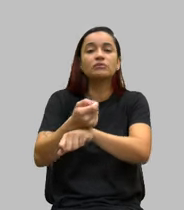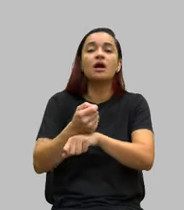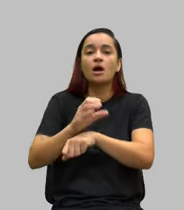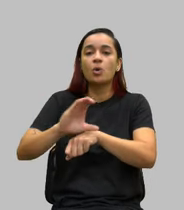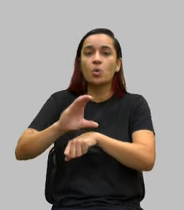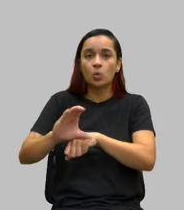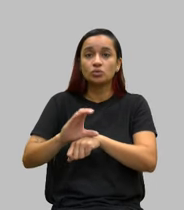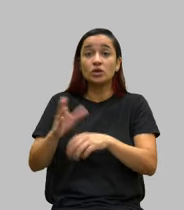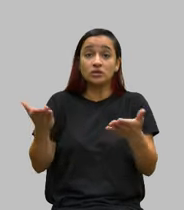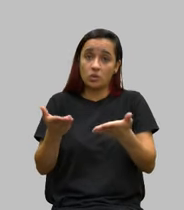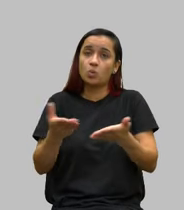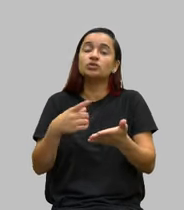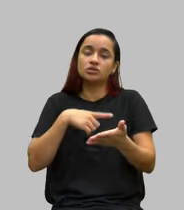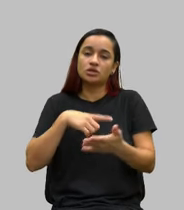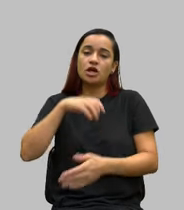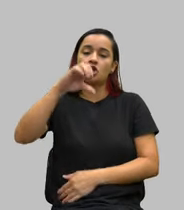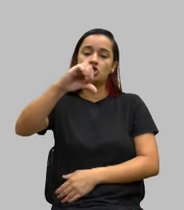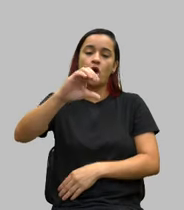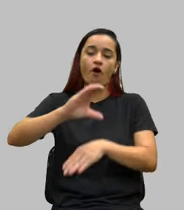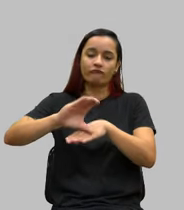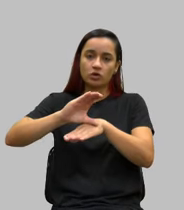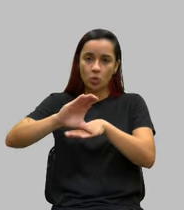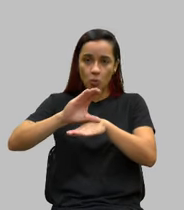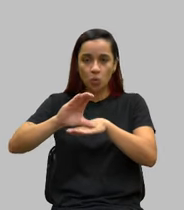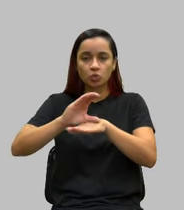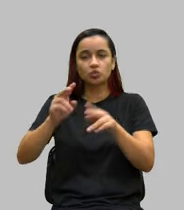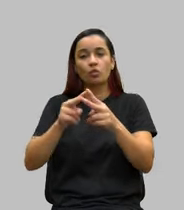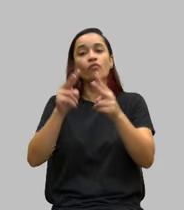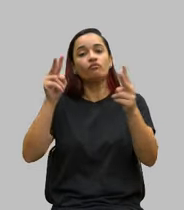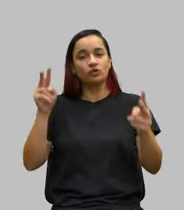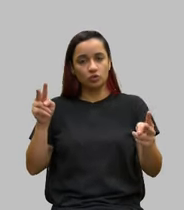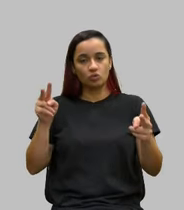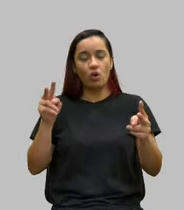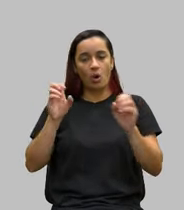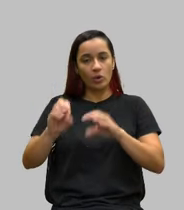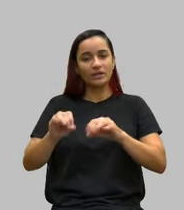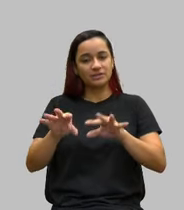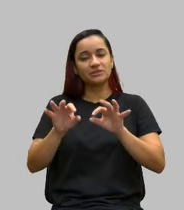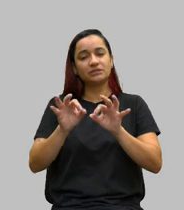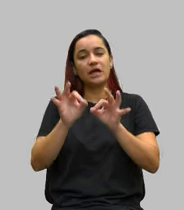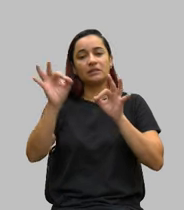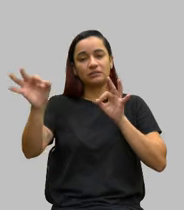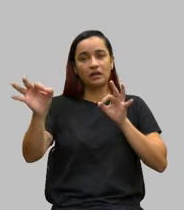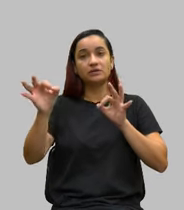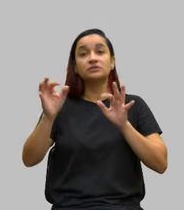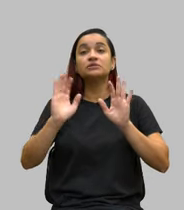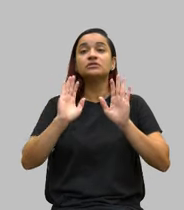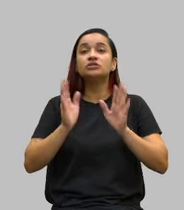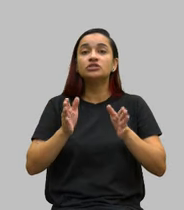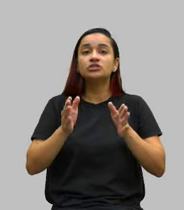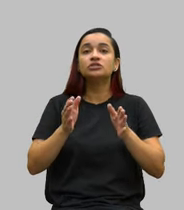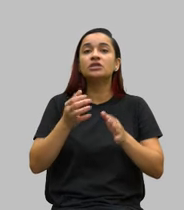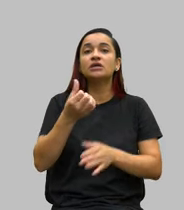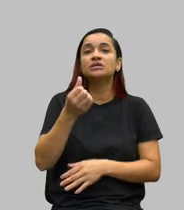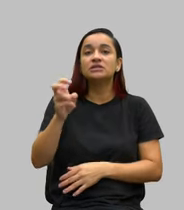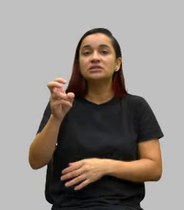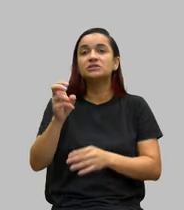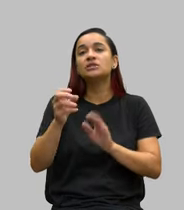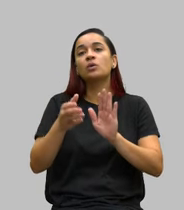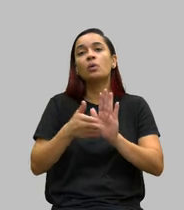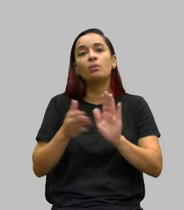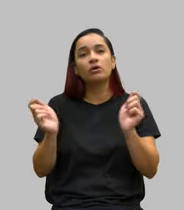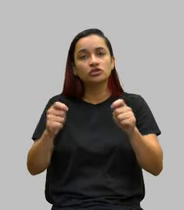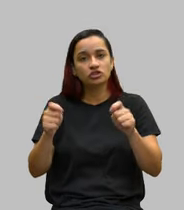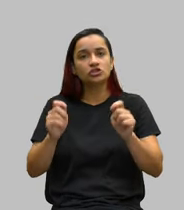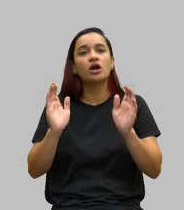nove cursos ofertados aí via via EAD via ensino à distância São 465 já capacitados quatro cursos ofertados vi